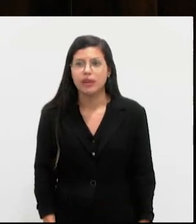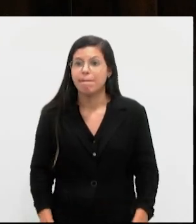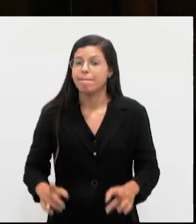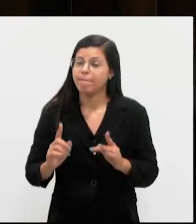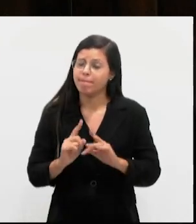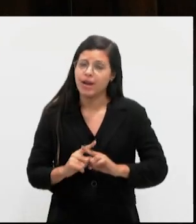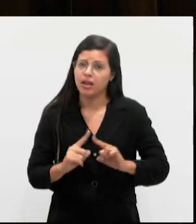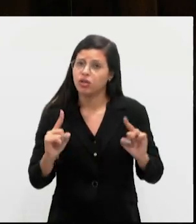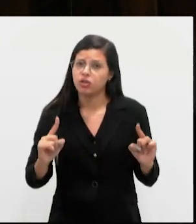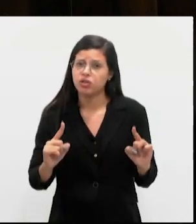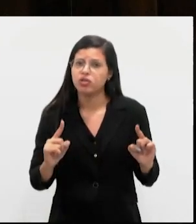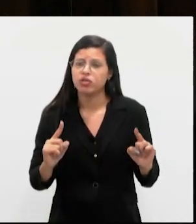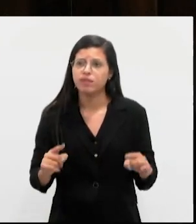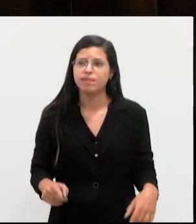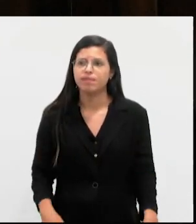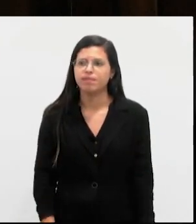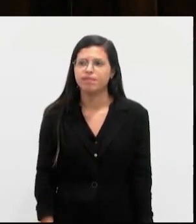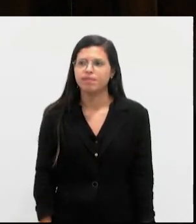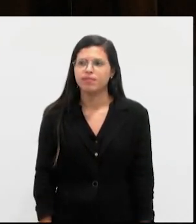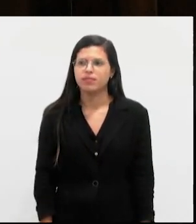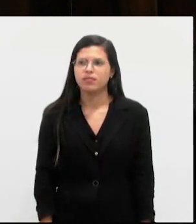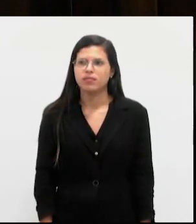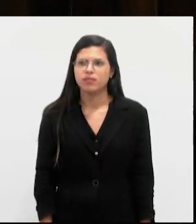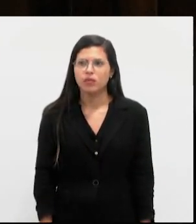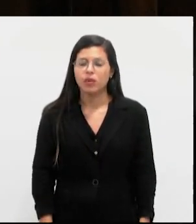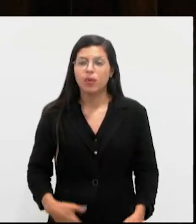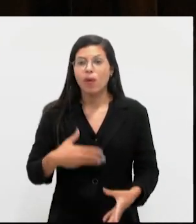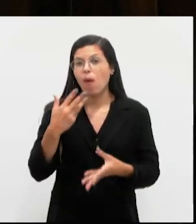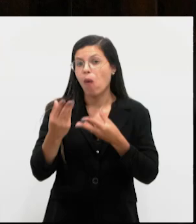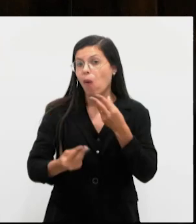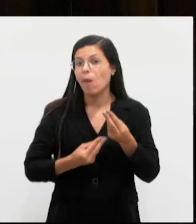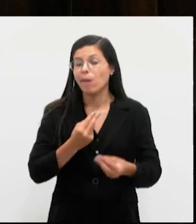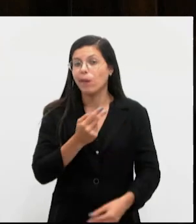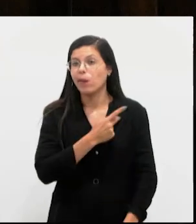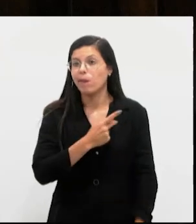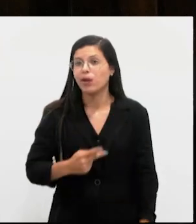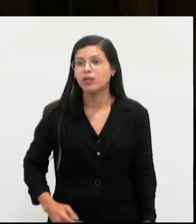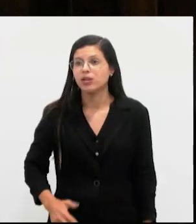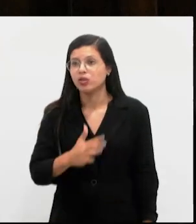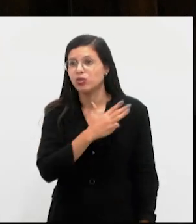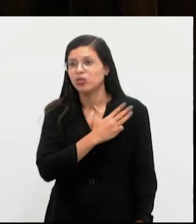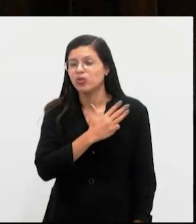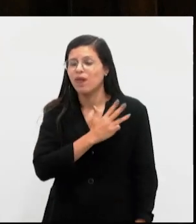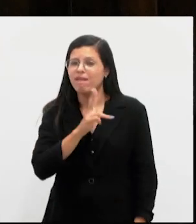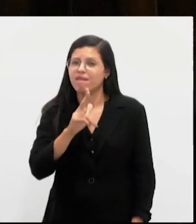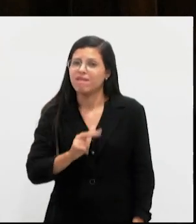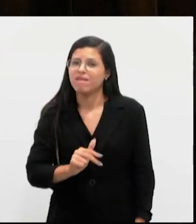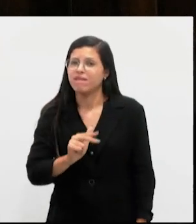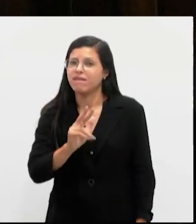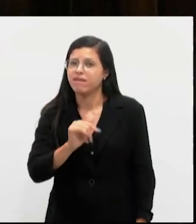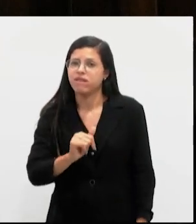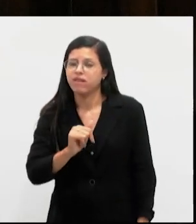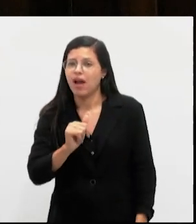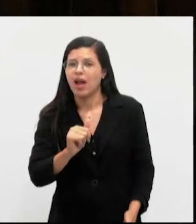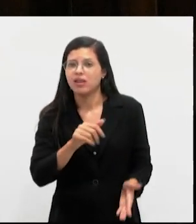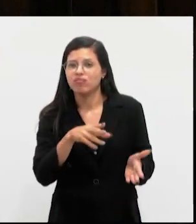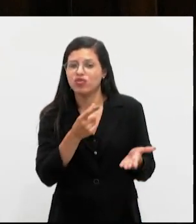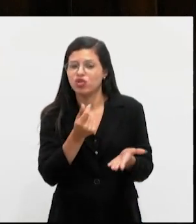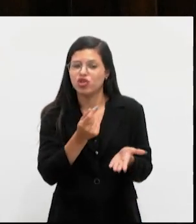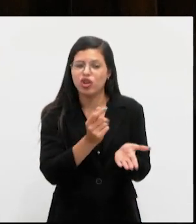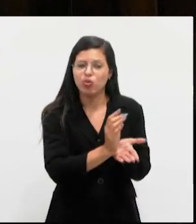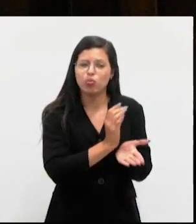mas também, como é que o presidente Lula vai tirar dinheiro do sindicato, de sindicatos